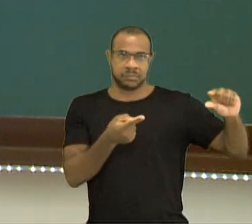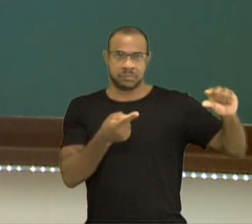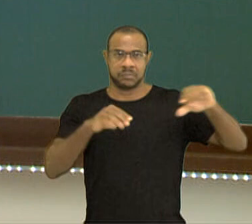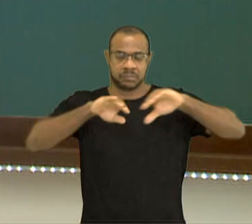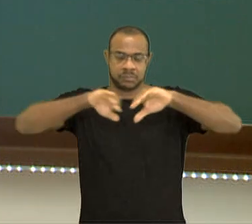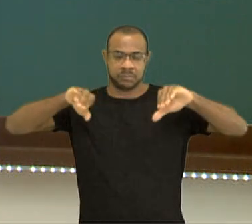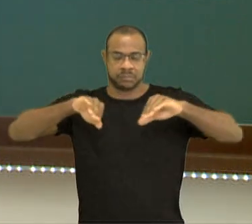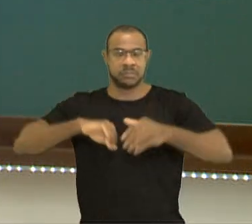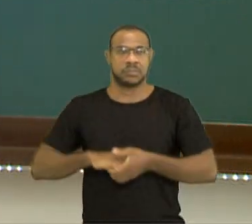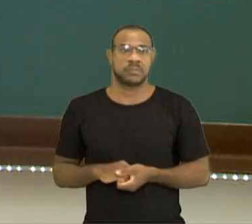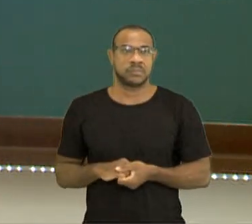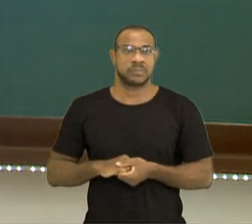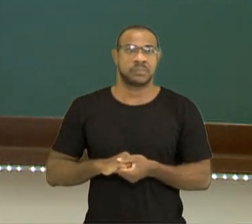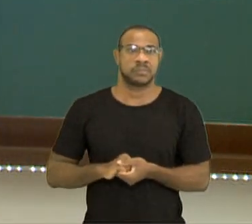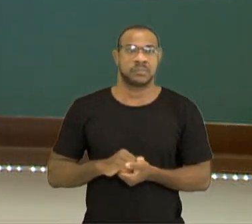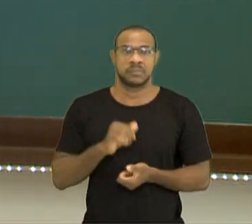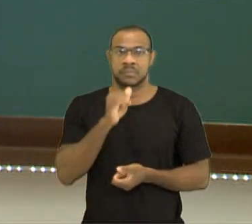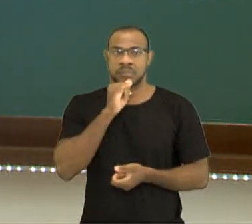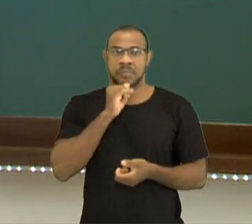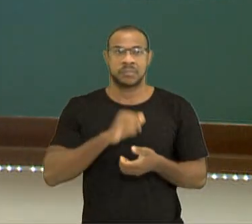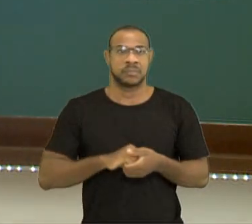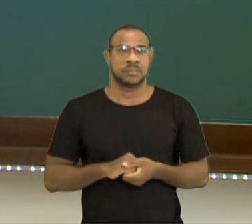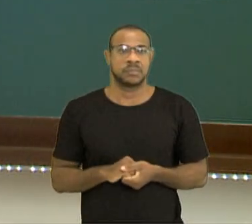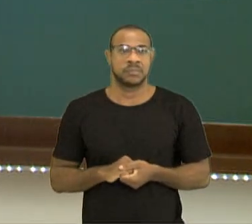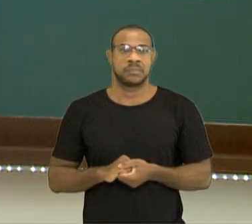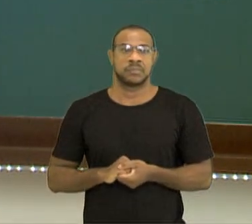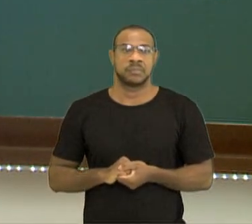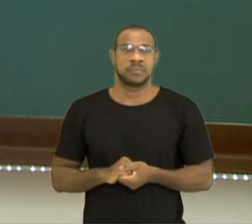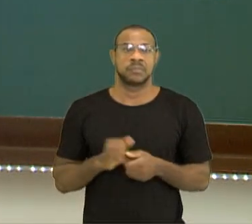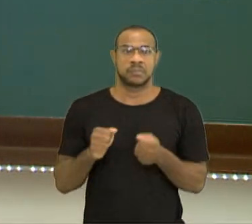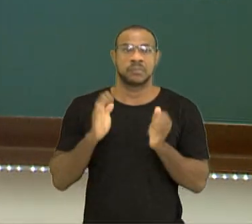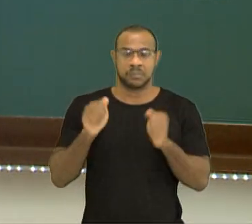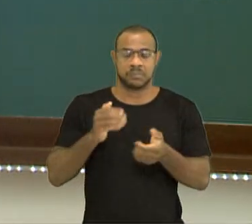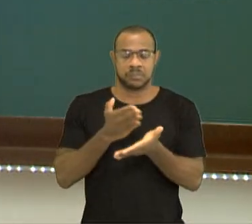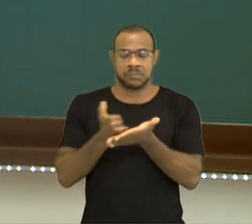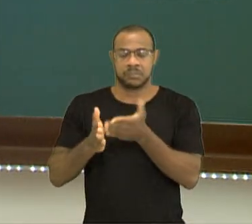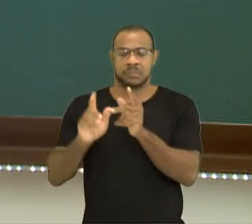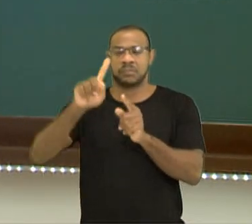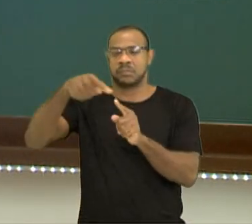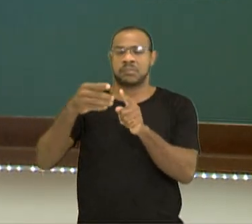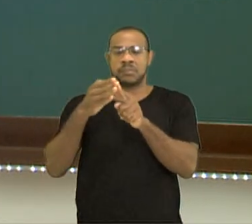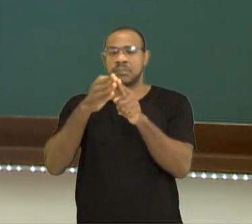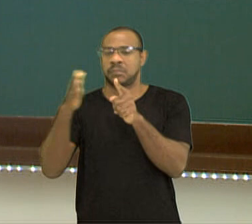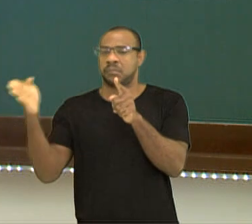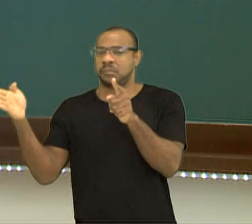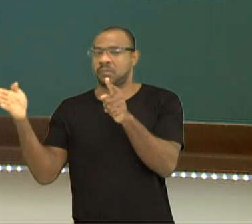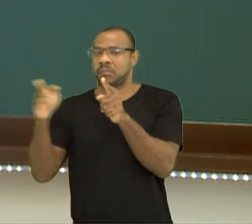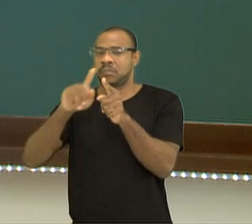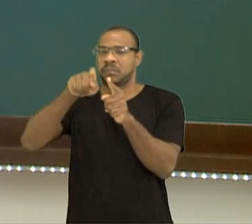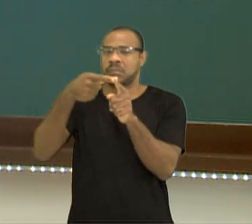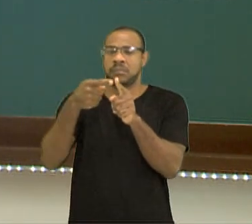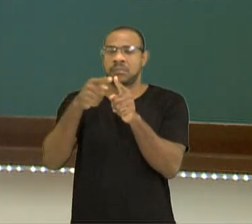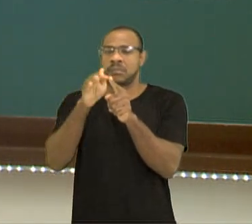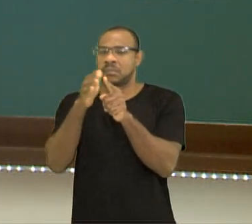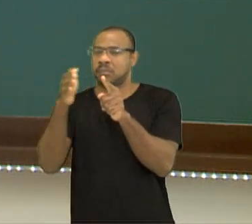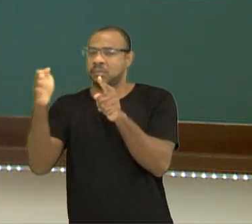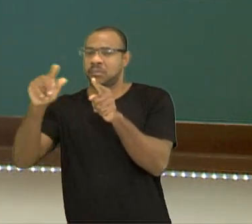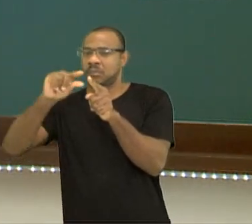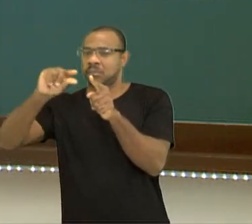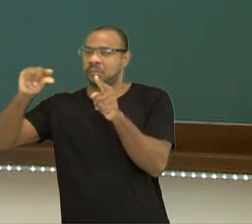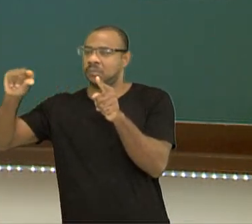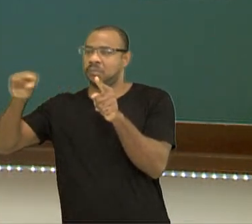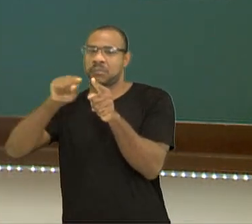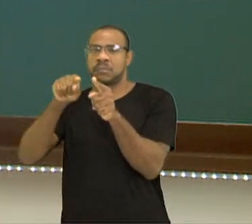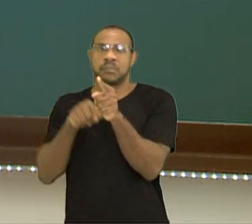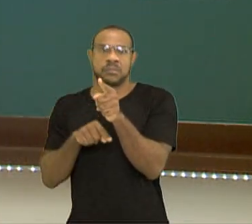você tira a vírgula fora, que se quiser você pode começar aqui, ó. You will have to be 12 years old if you want to practice this sport. Então,